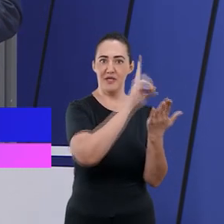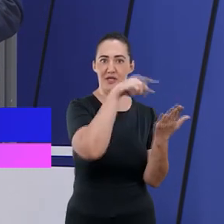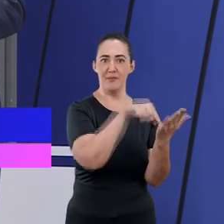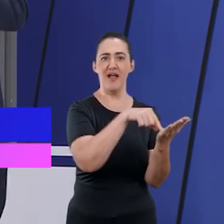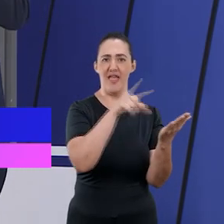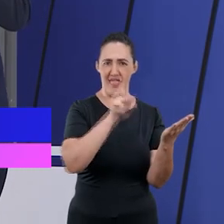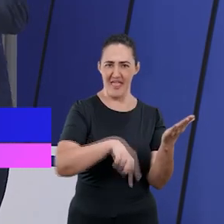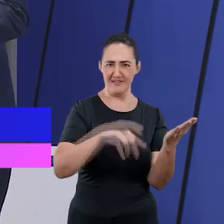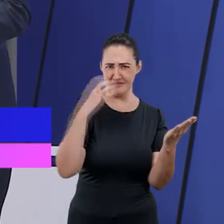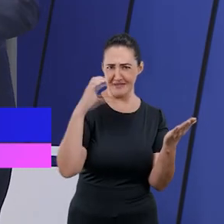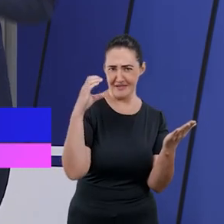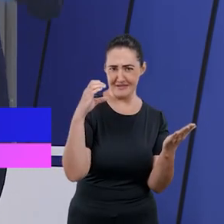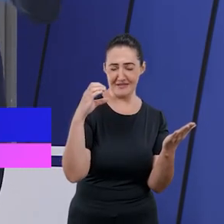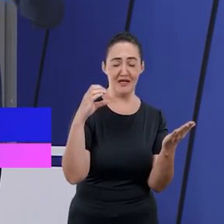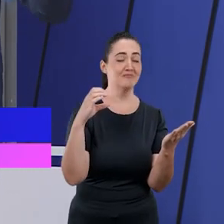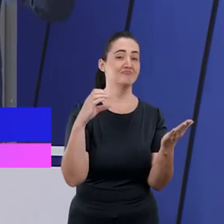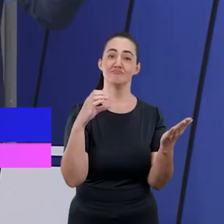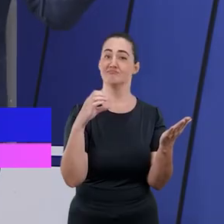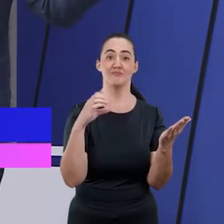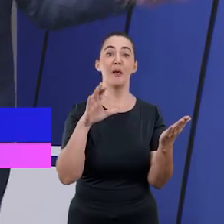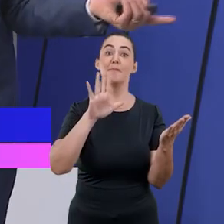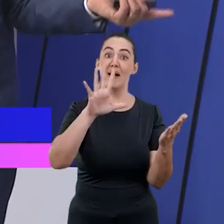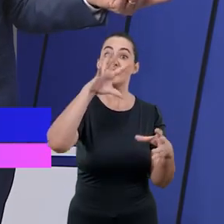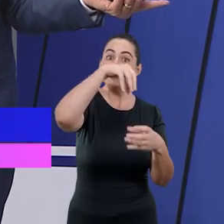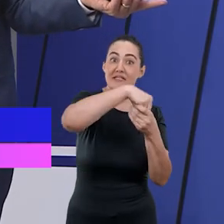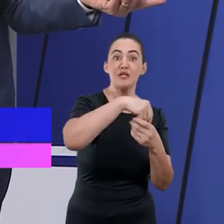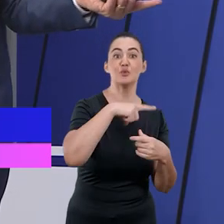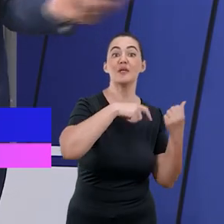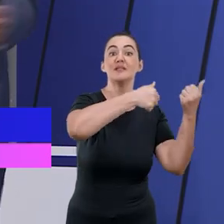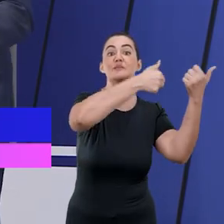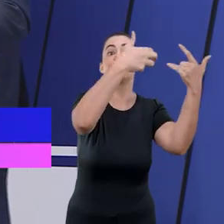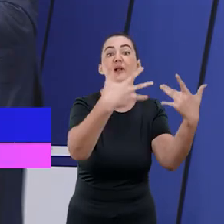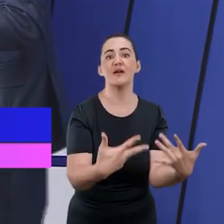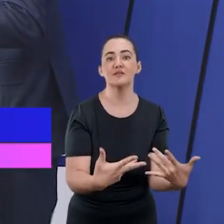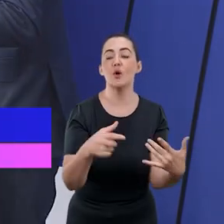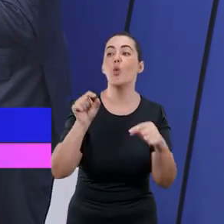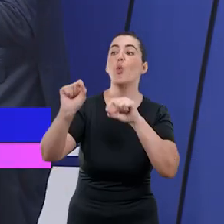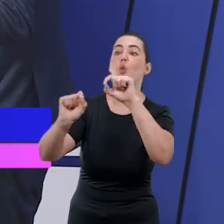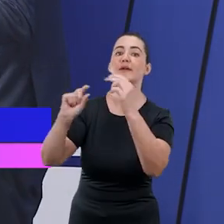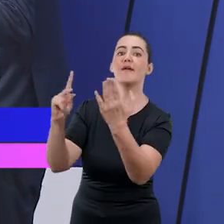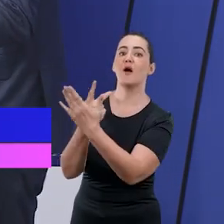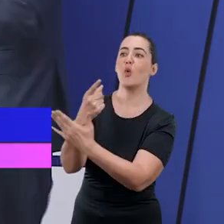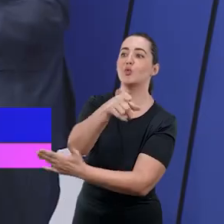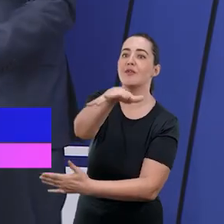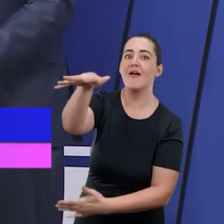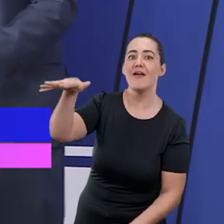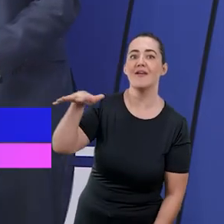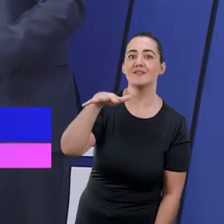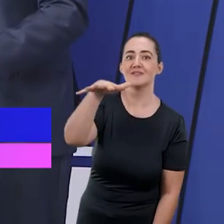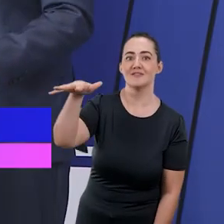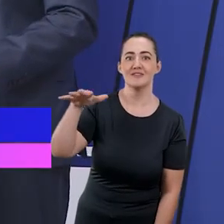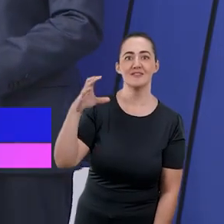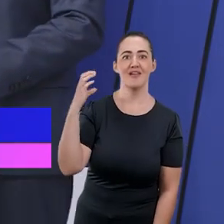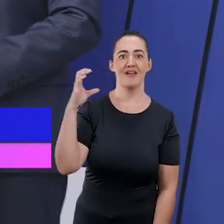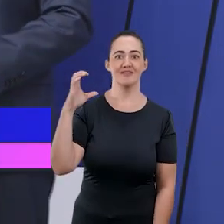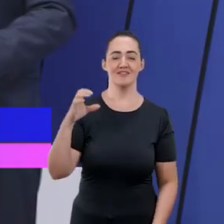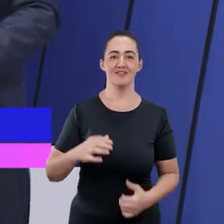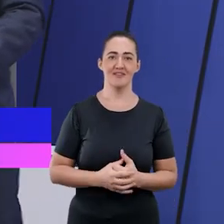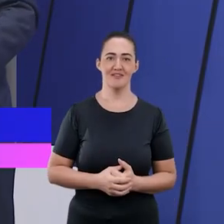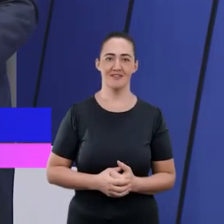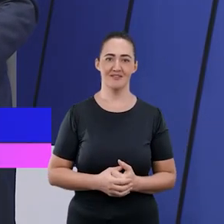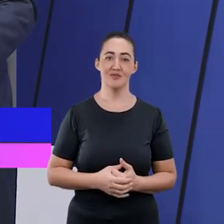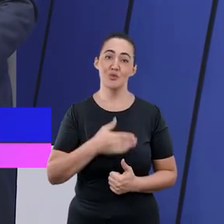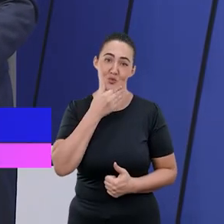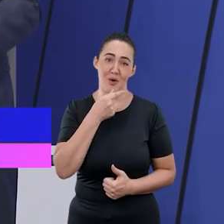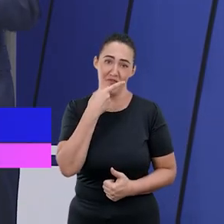a Bíblia tem explicações porque a ciência é do jeito que é. E o que Laparente está dizendo é exatamente isso, olha,